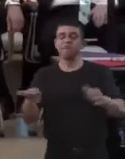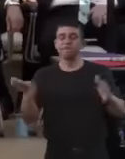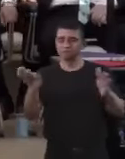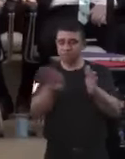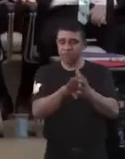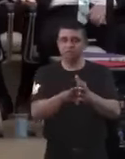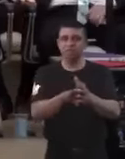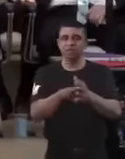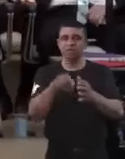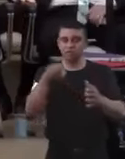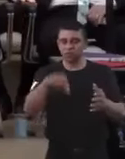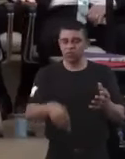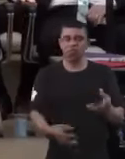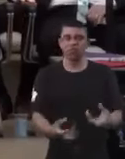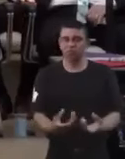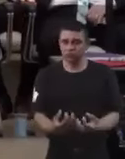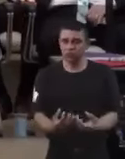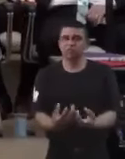É pecado.